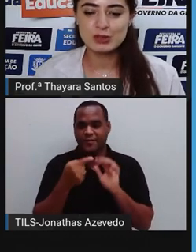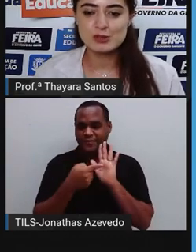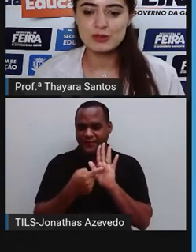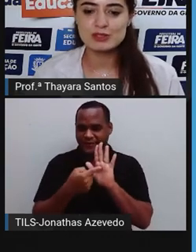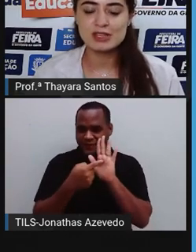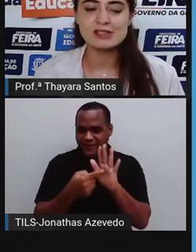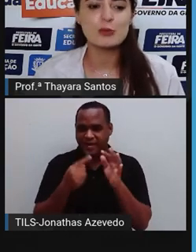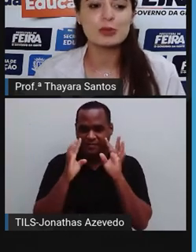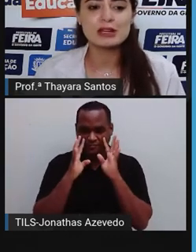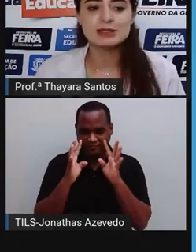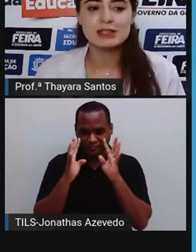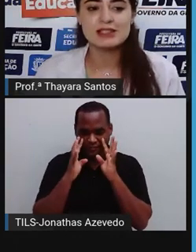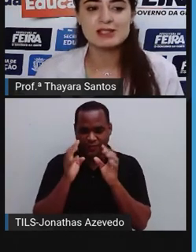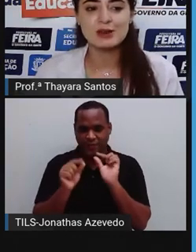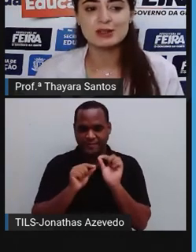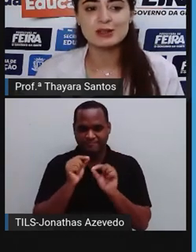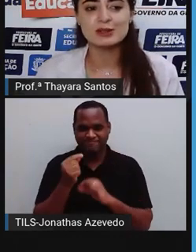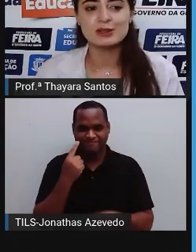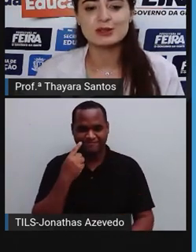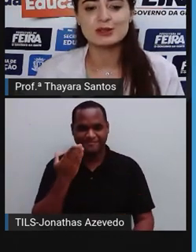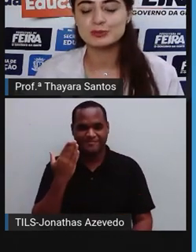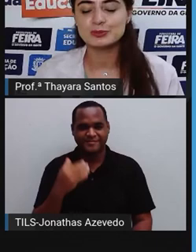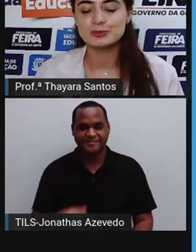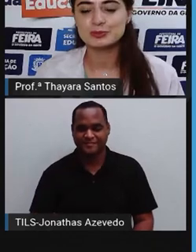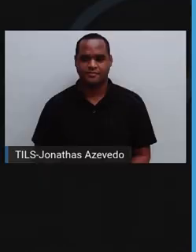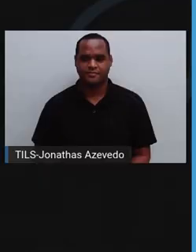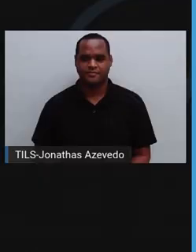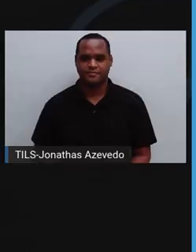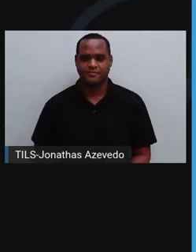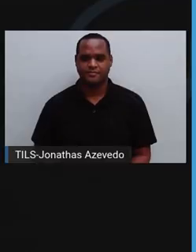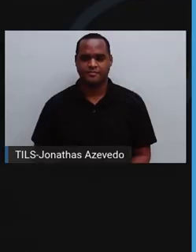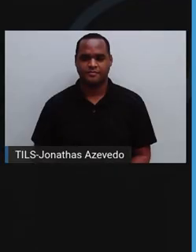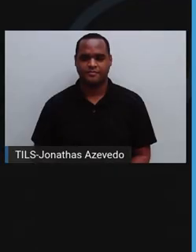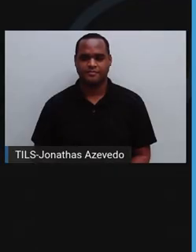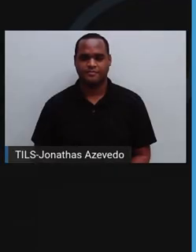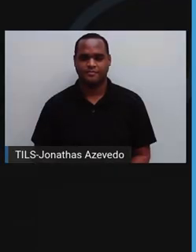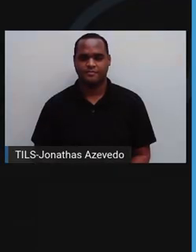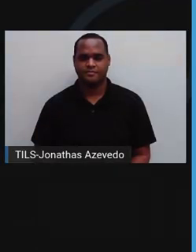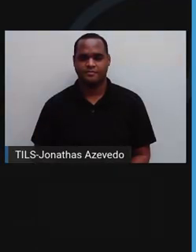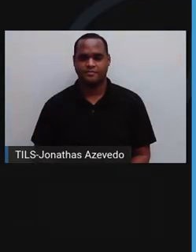aqui, que eu trouxe para vocês. Então, preste atenção aí do outro lado.